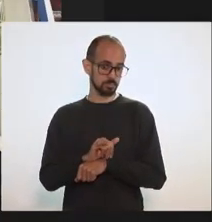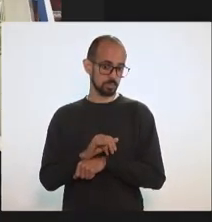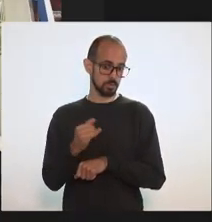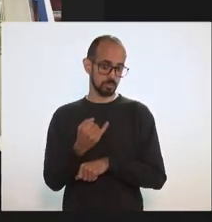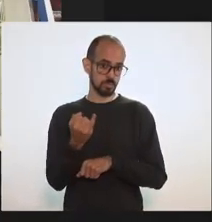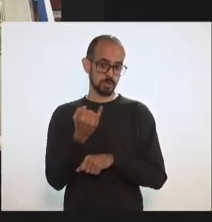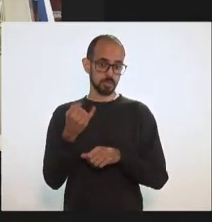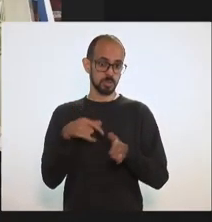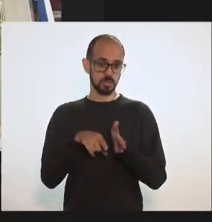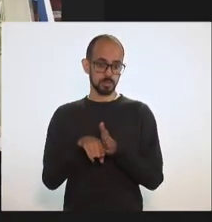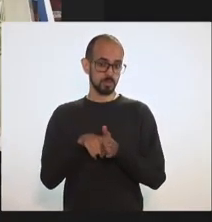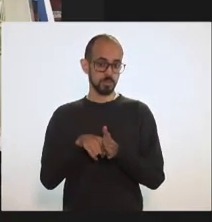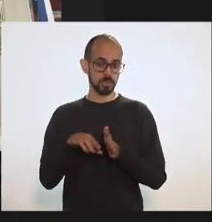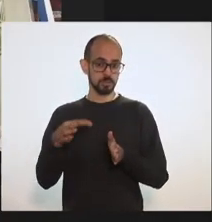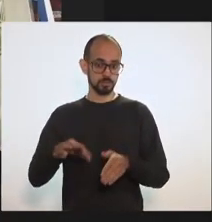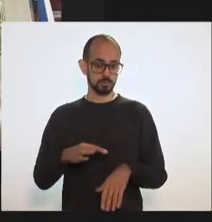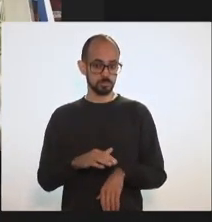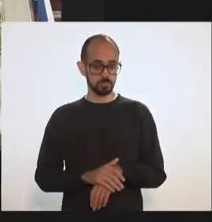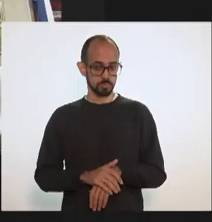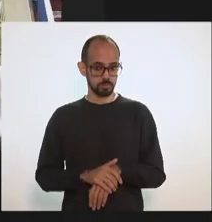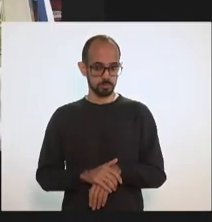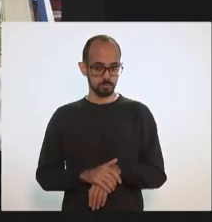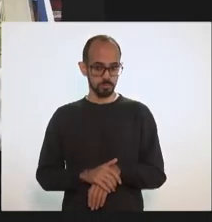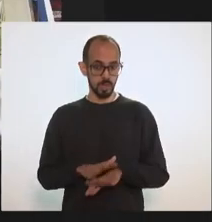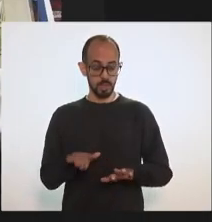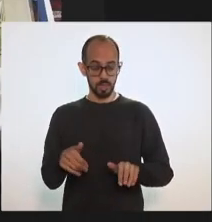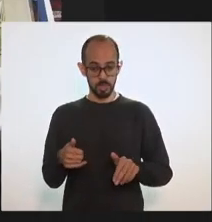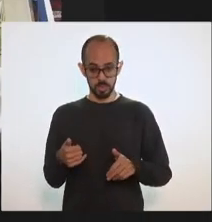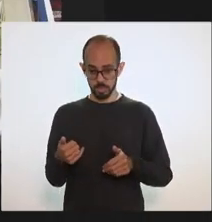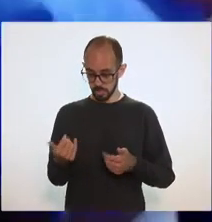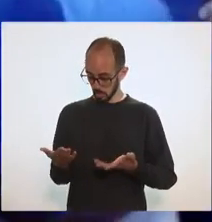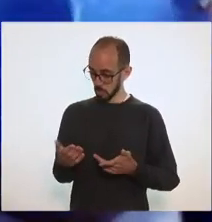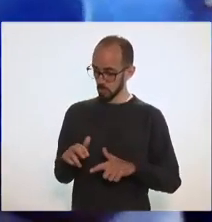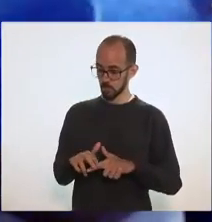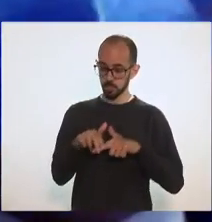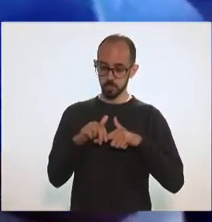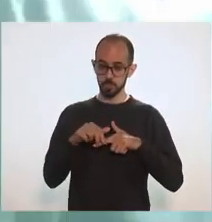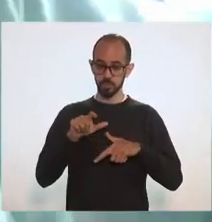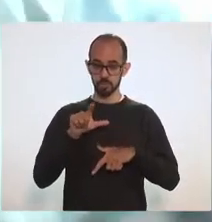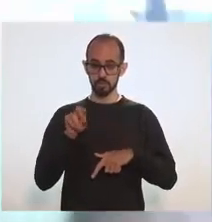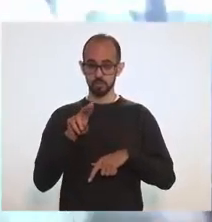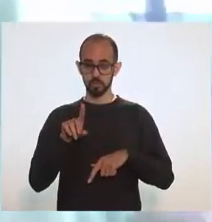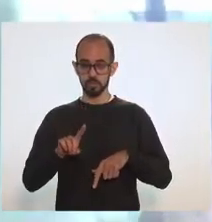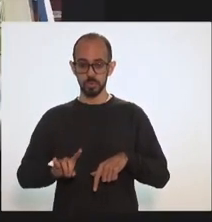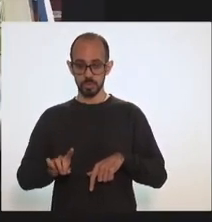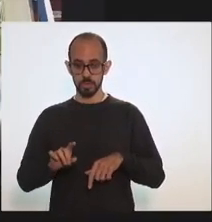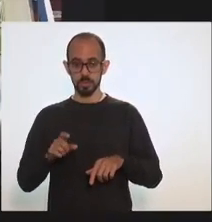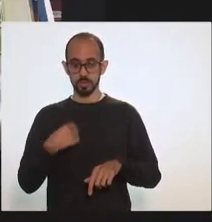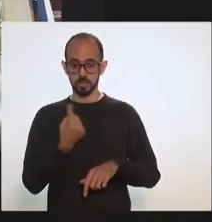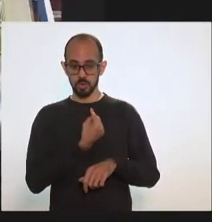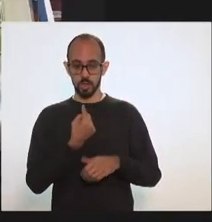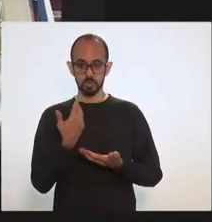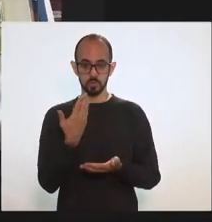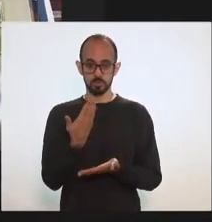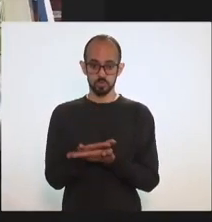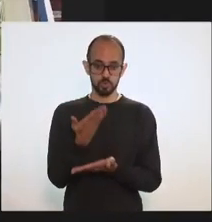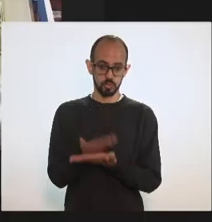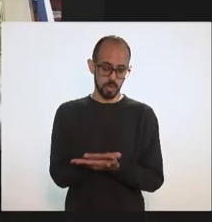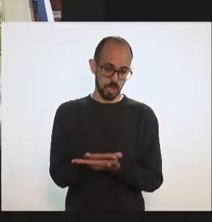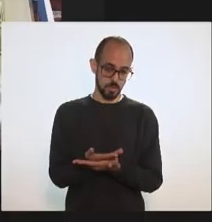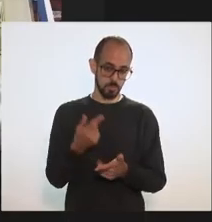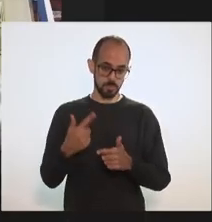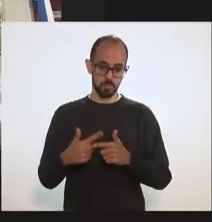Né? Você não vai abater a matriz e aí ela deixa de ser matriz. Claro. Então, tem essas nuances. Por isso que eu acho